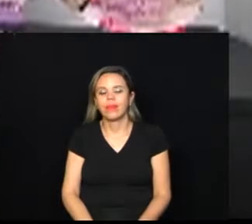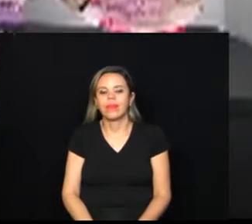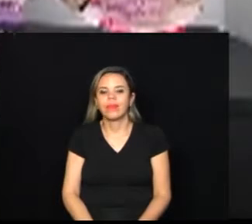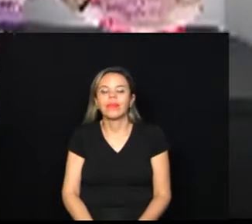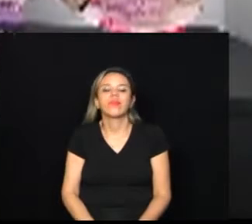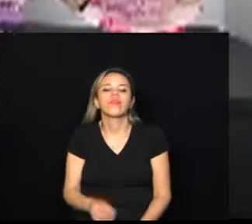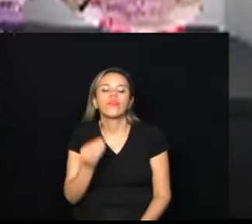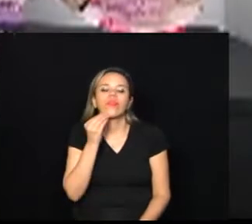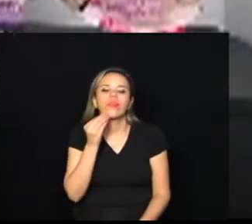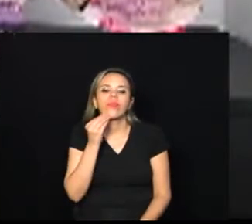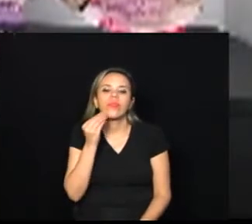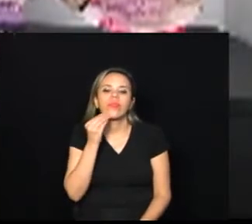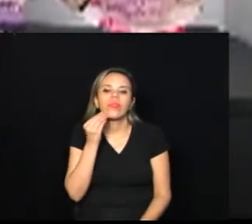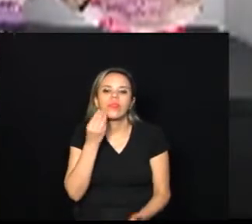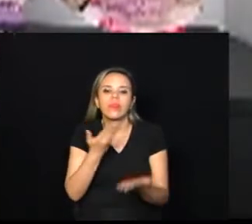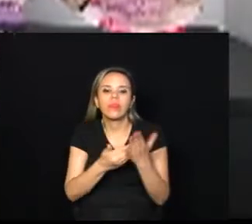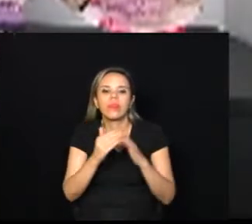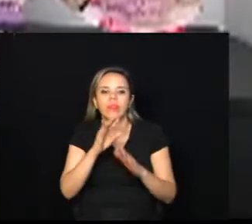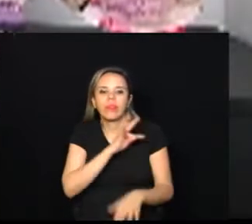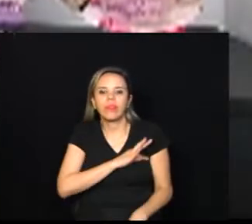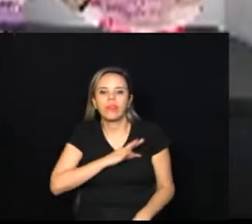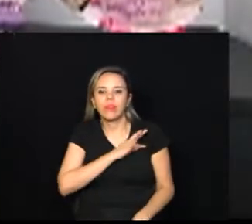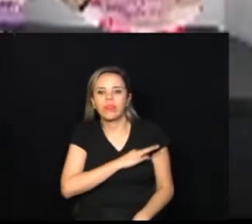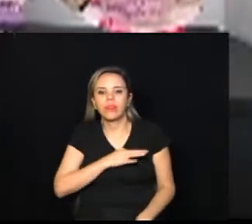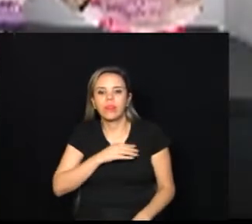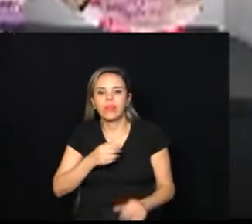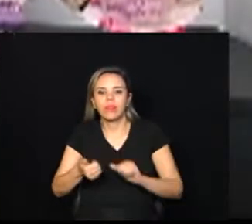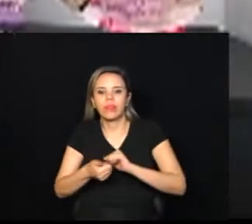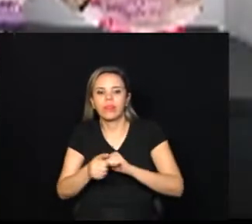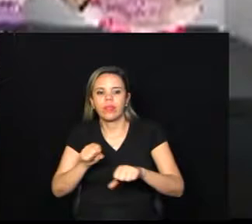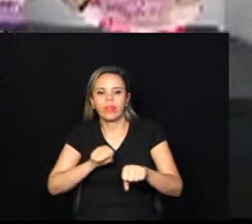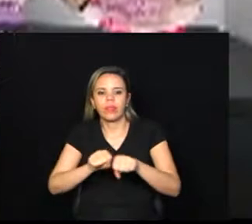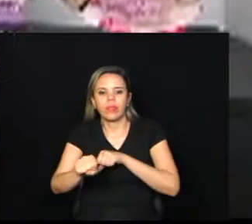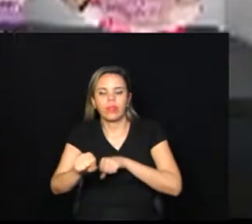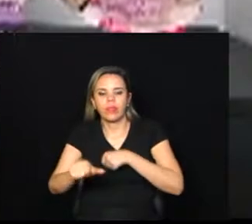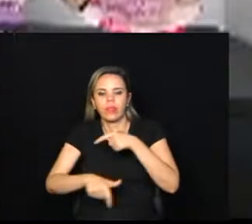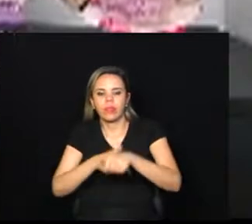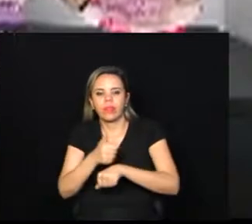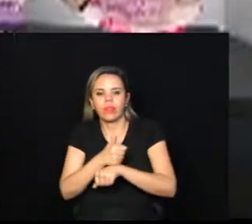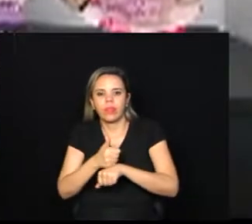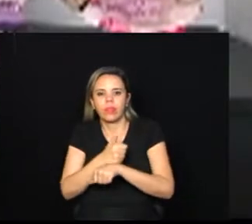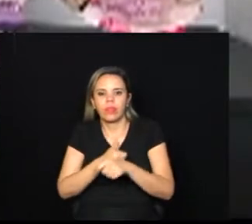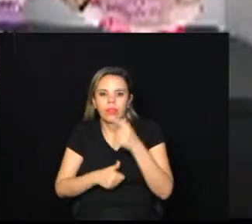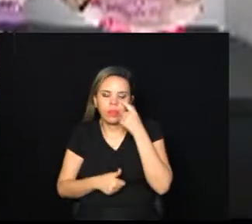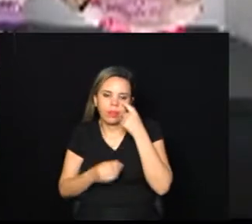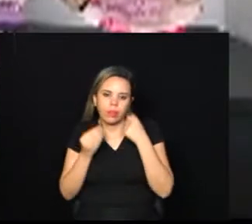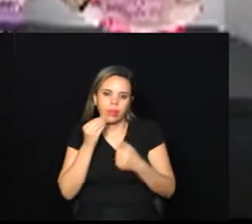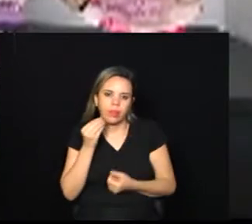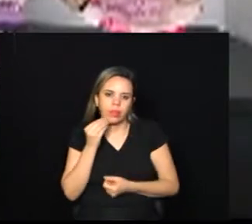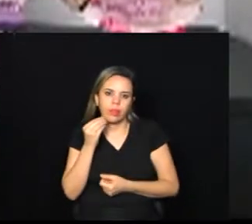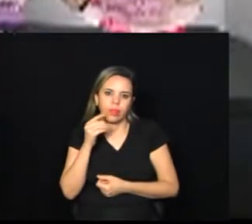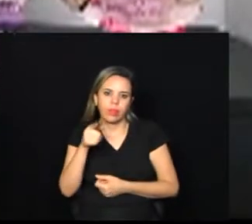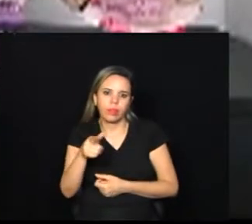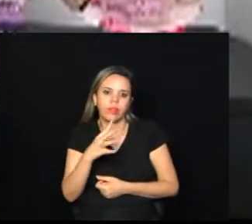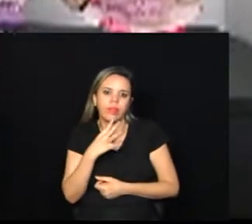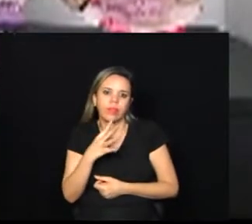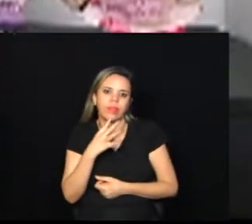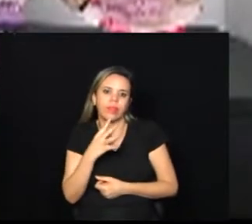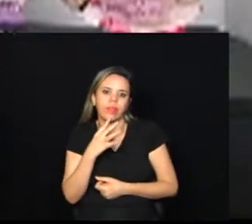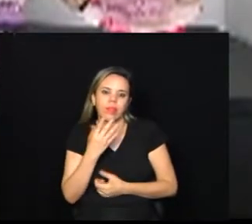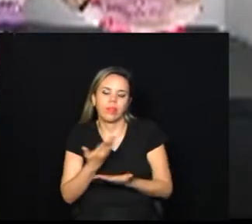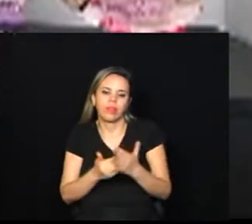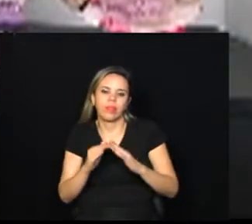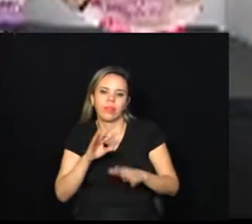Uma oportunidade nas escolas técnicas de se qualificar para o mercado de trabalho. É uma oportunidade para você conhecer os colégios